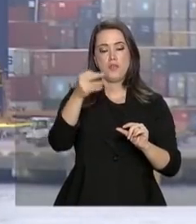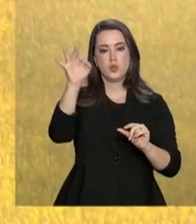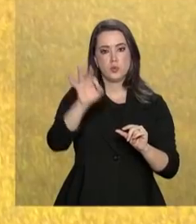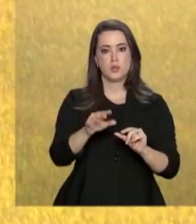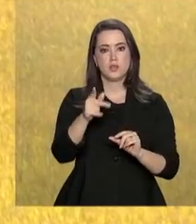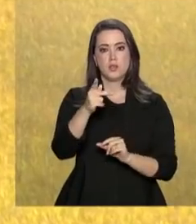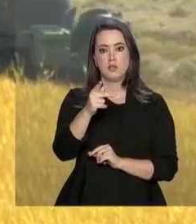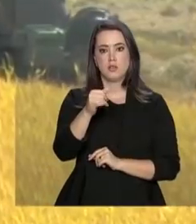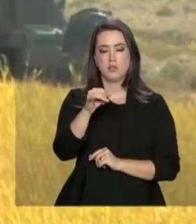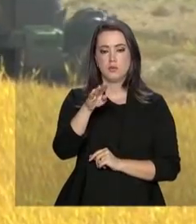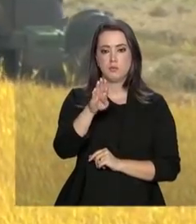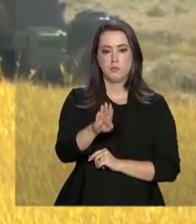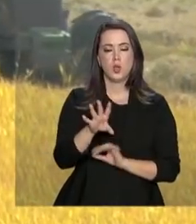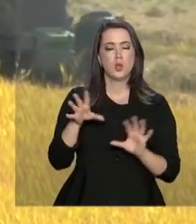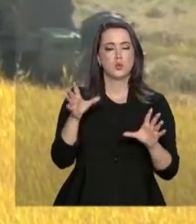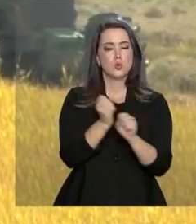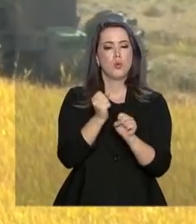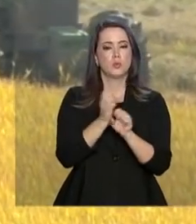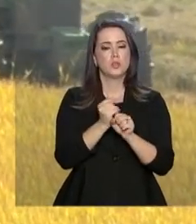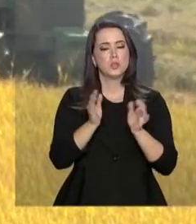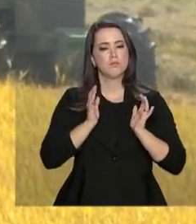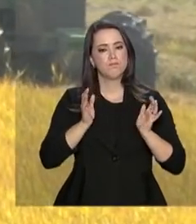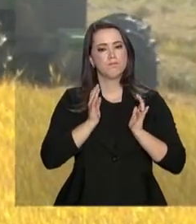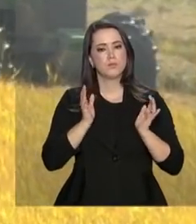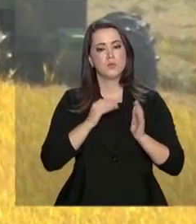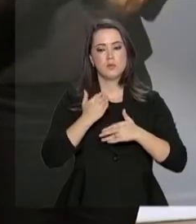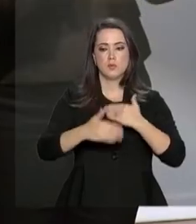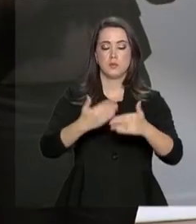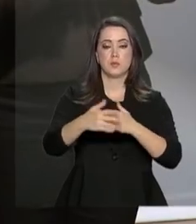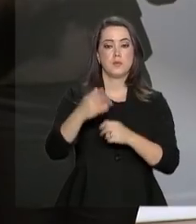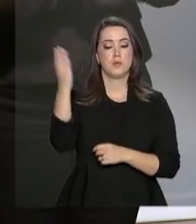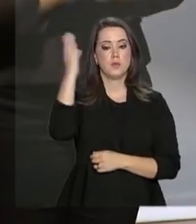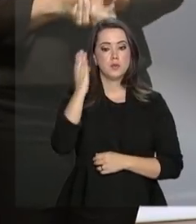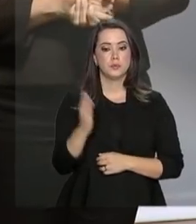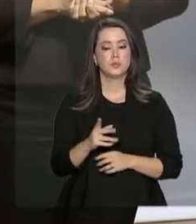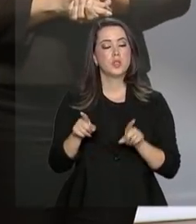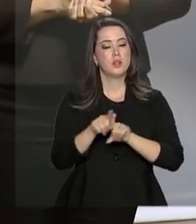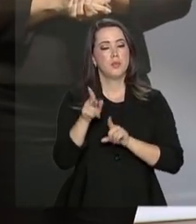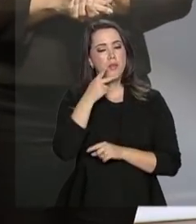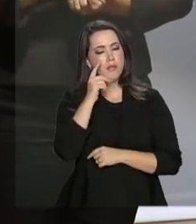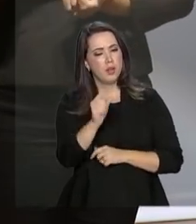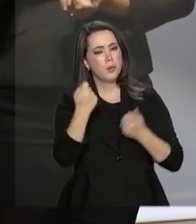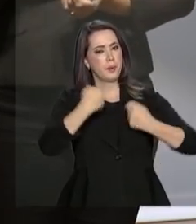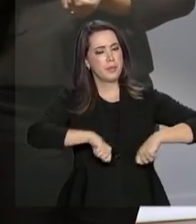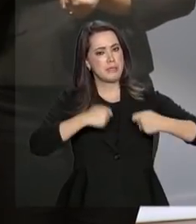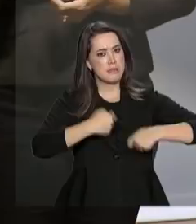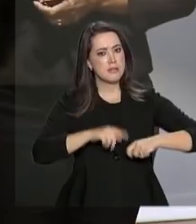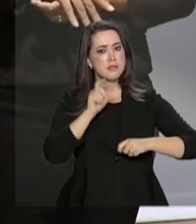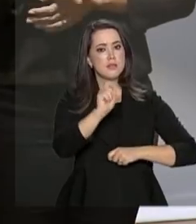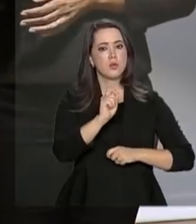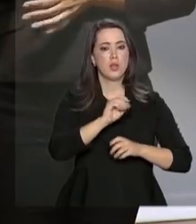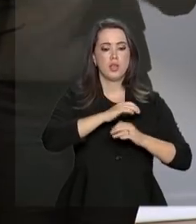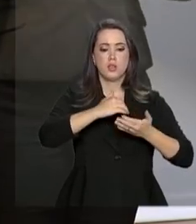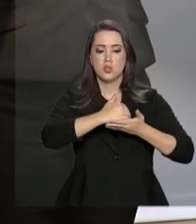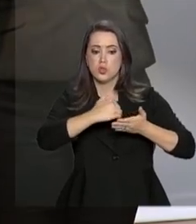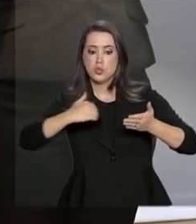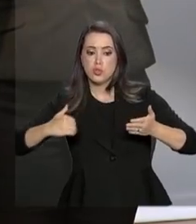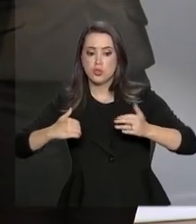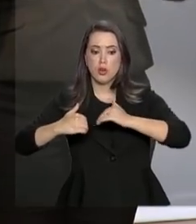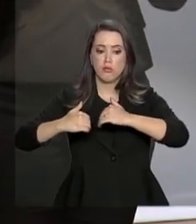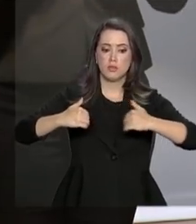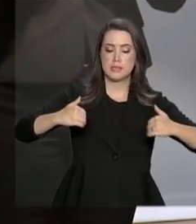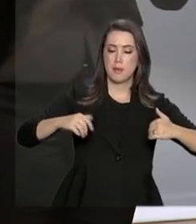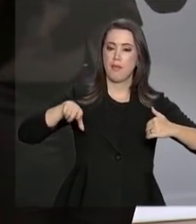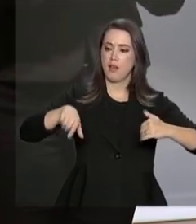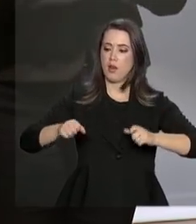PIB a soma de todas as riquezas produzidas pelo país o ministro também falou da necessidade de desvincular os gastos do